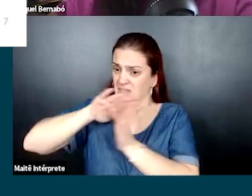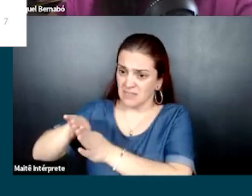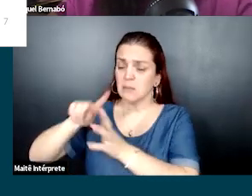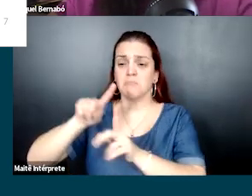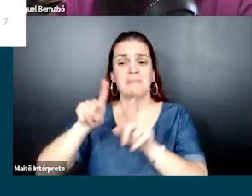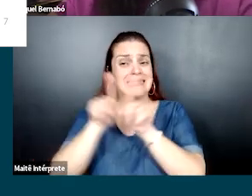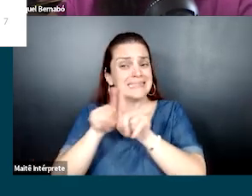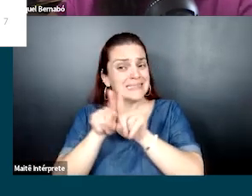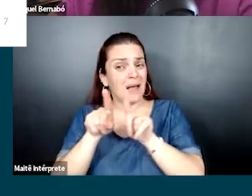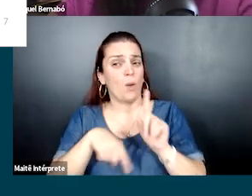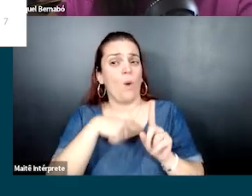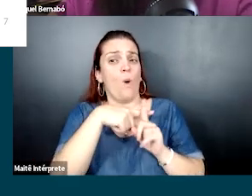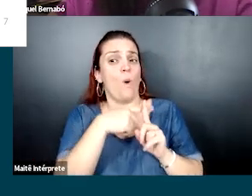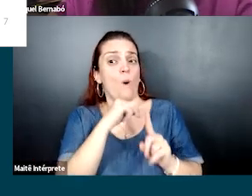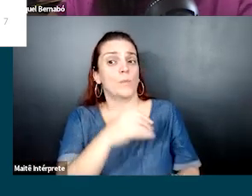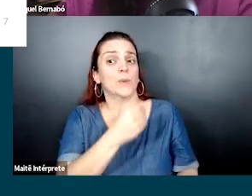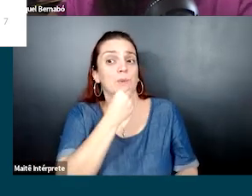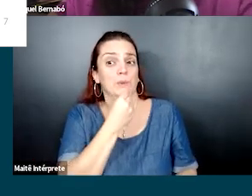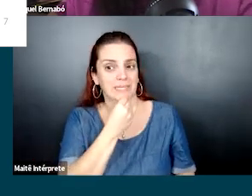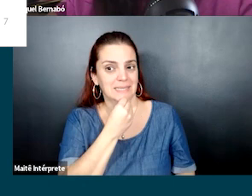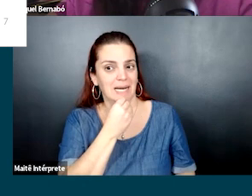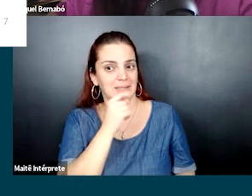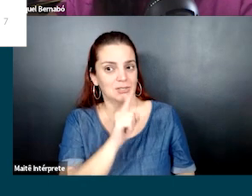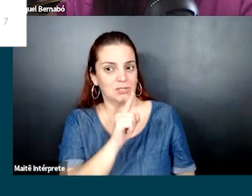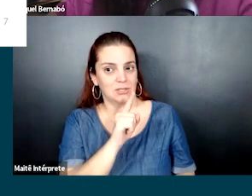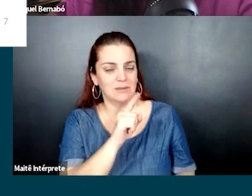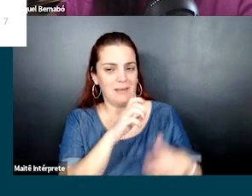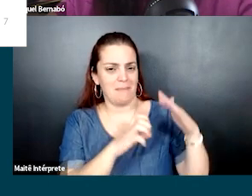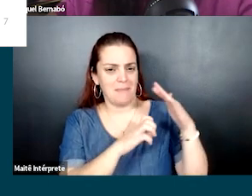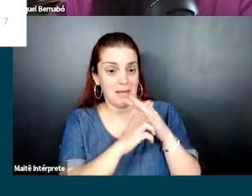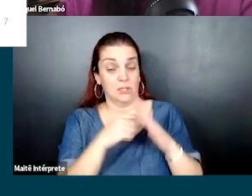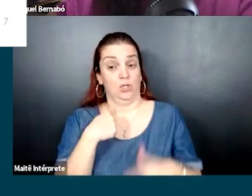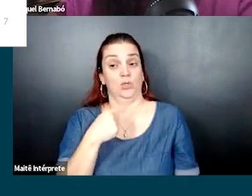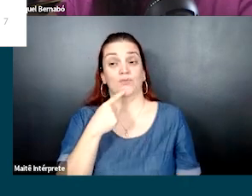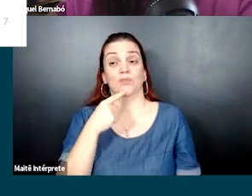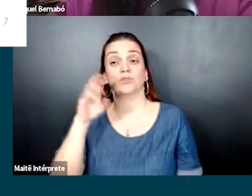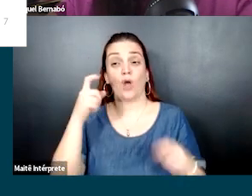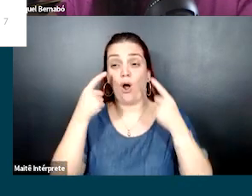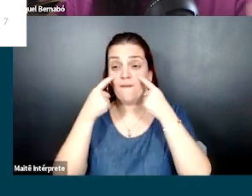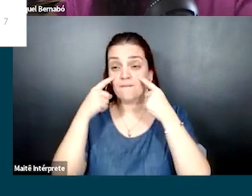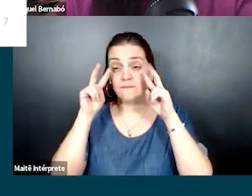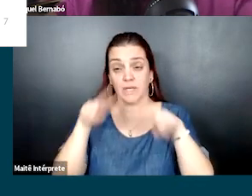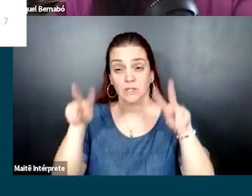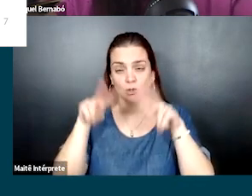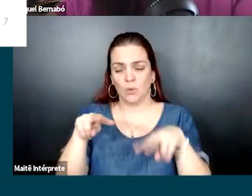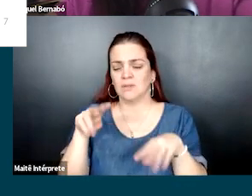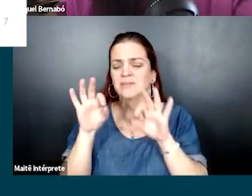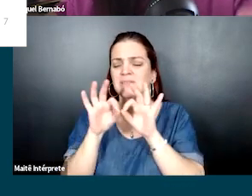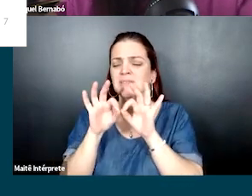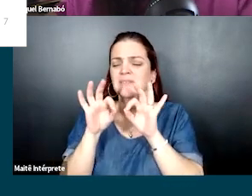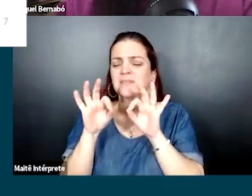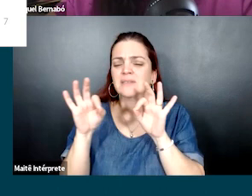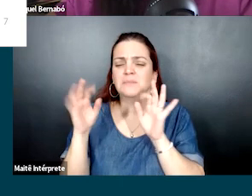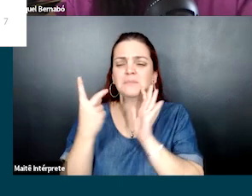empresa estava perdendo? Isso que eu só estou falando de deficiência visual. O mais curioso é que esse erro especificamente